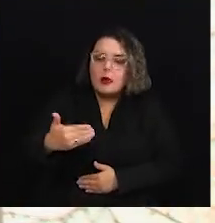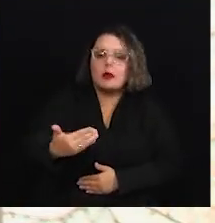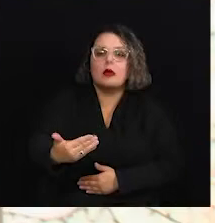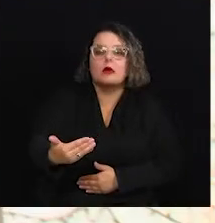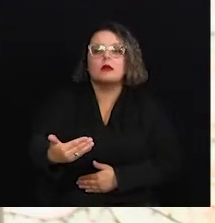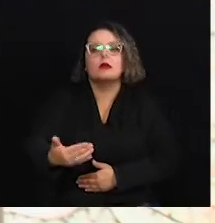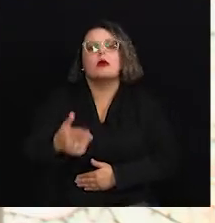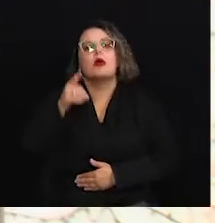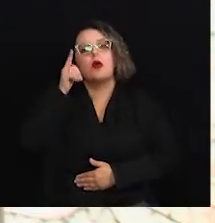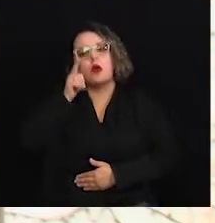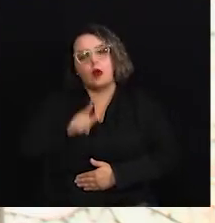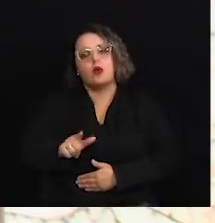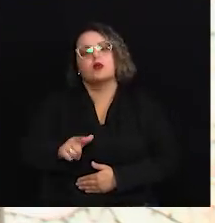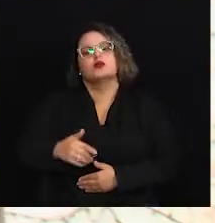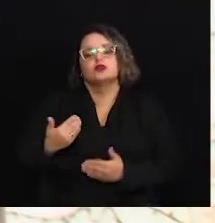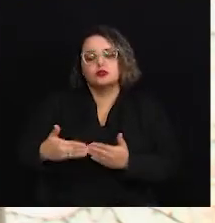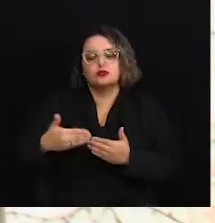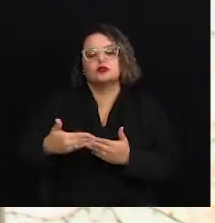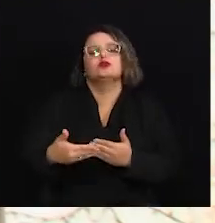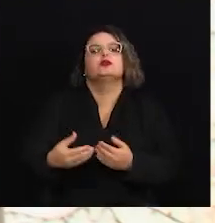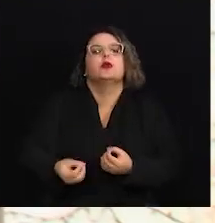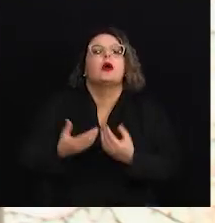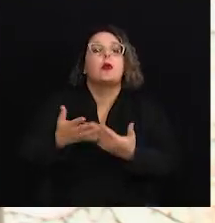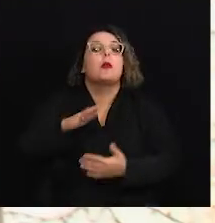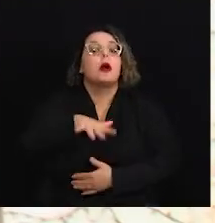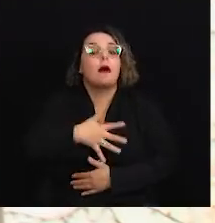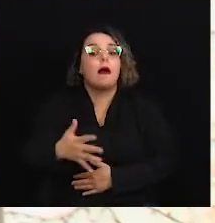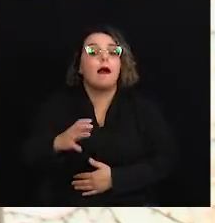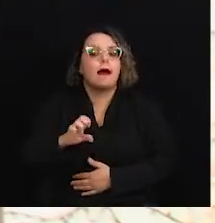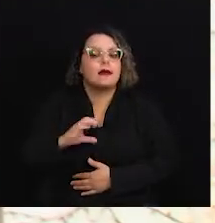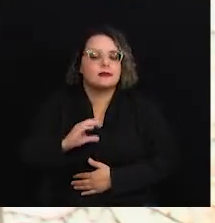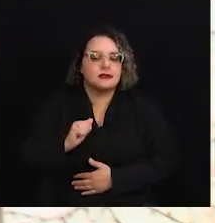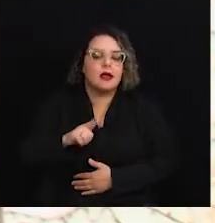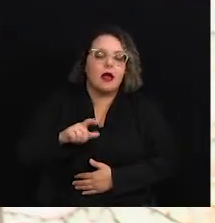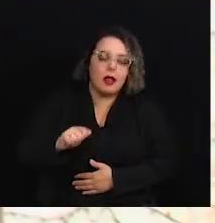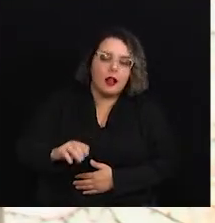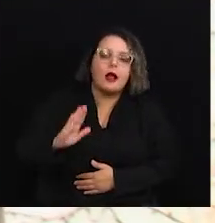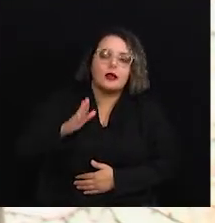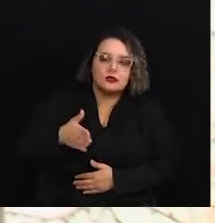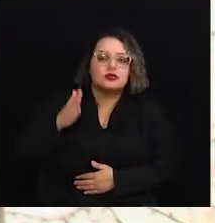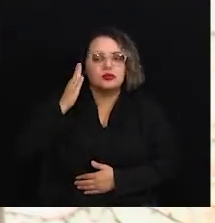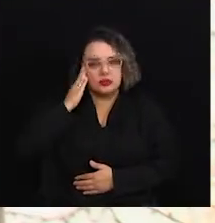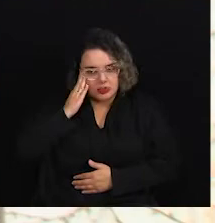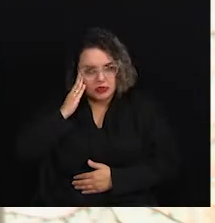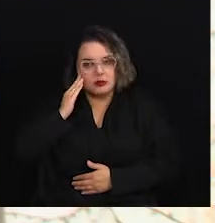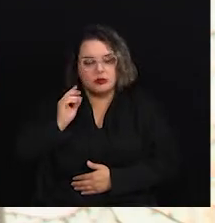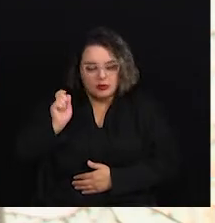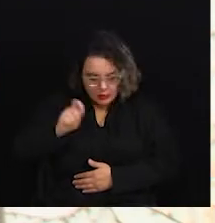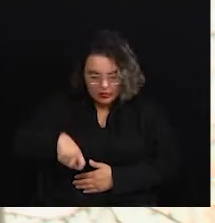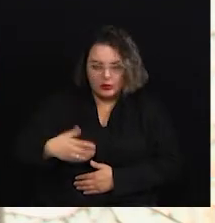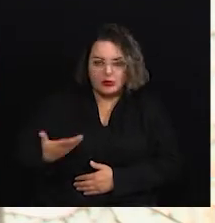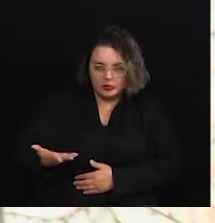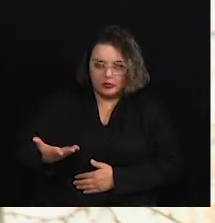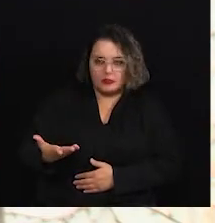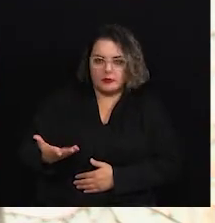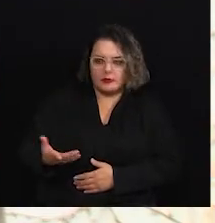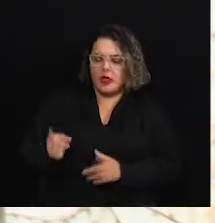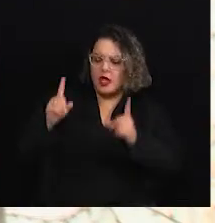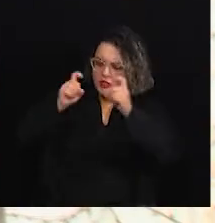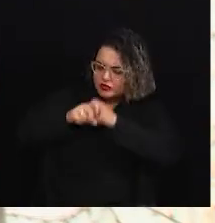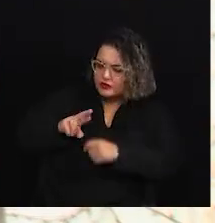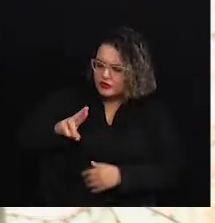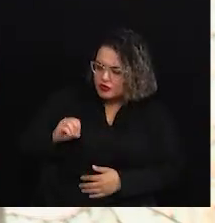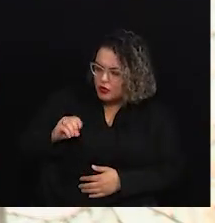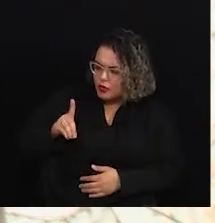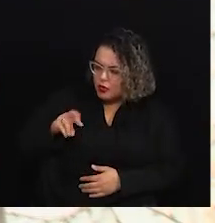o próximo passo agora é começar a entregar escala dentro desse processo, que a gente já entendeu que há replicação. E é difícil,